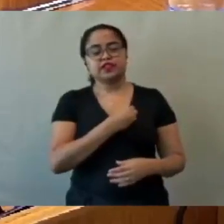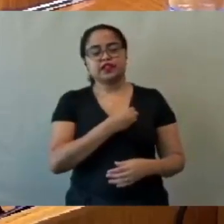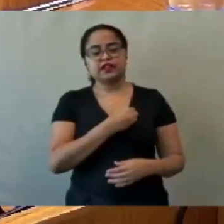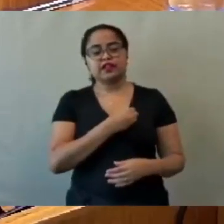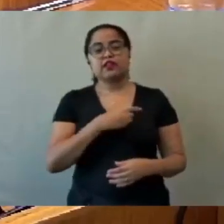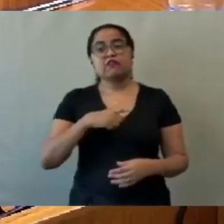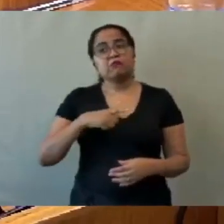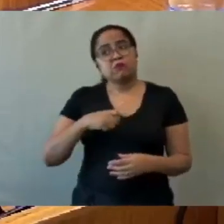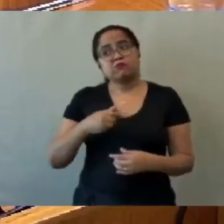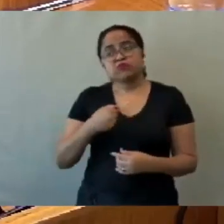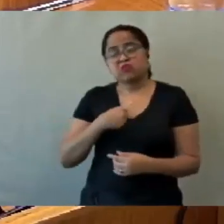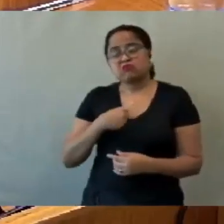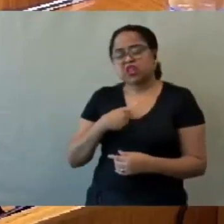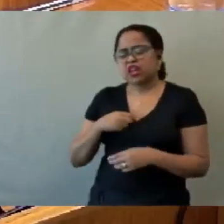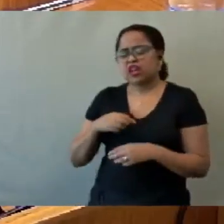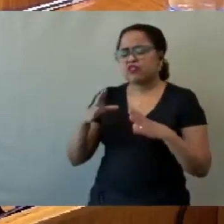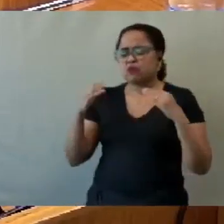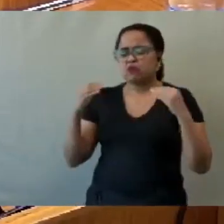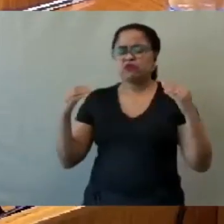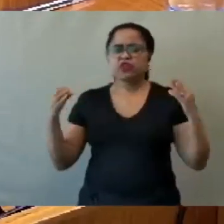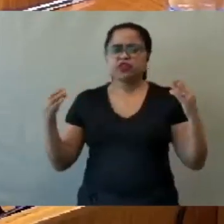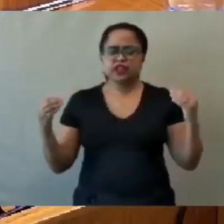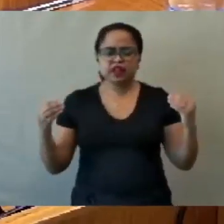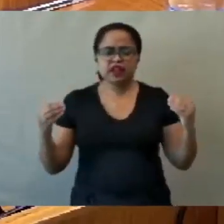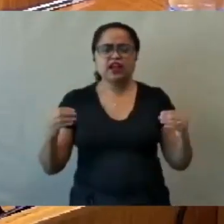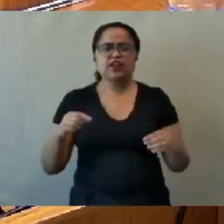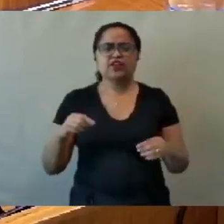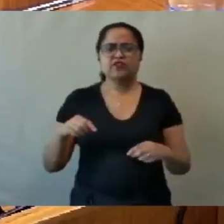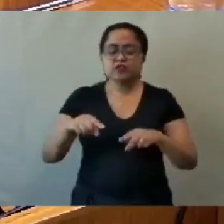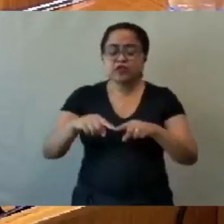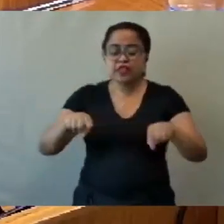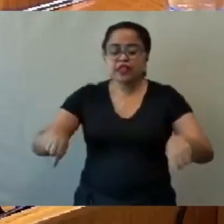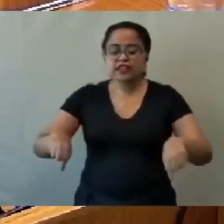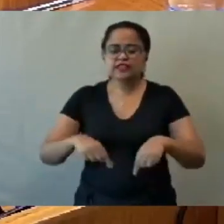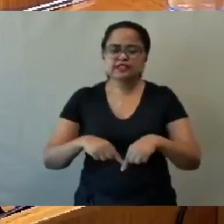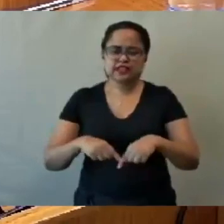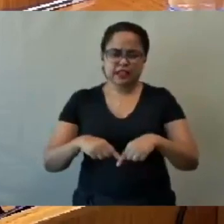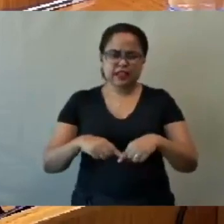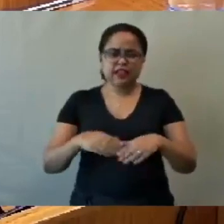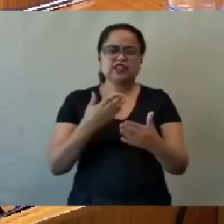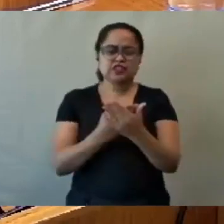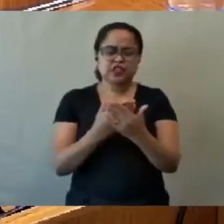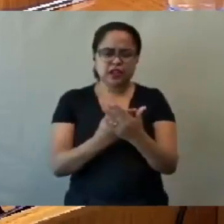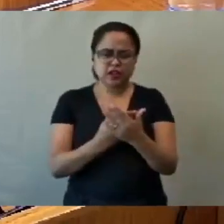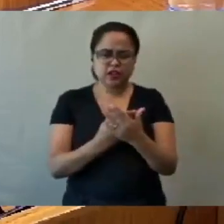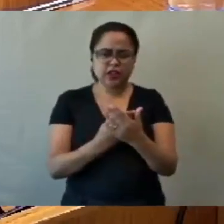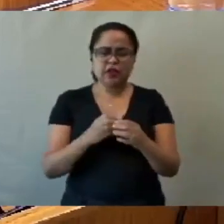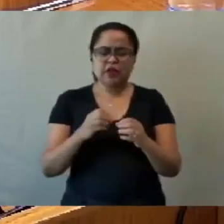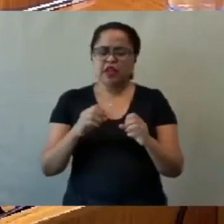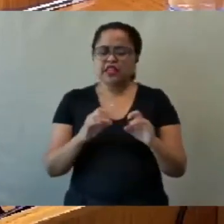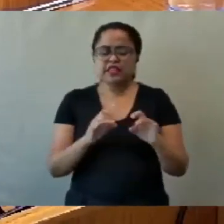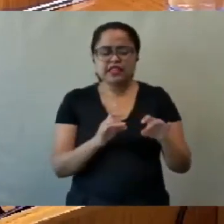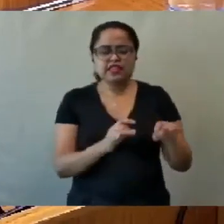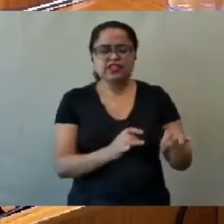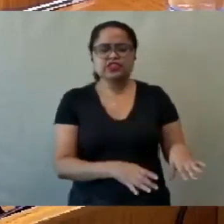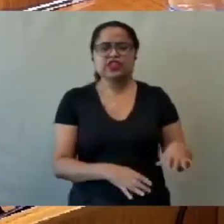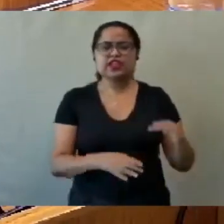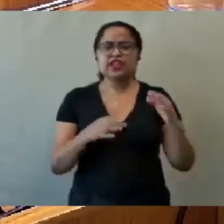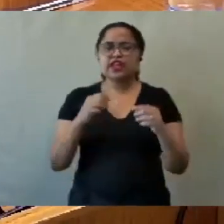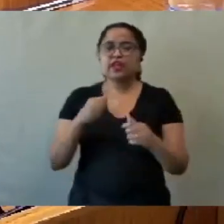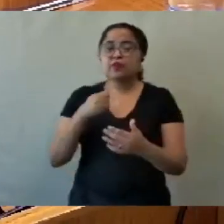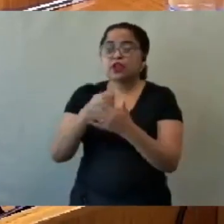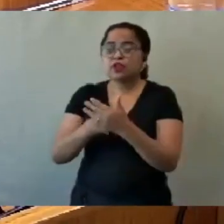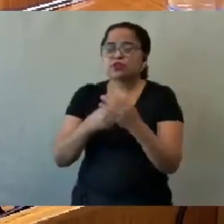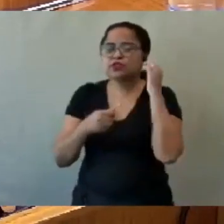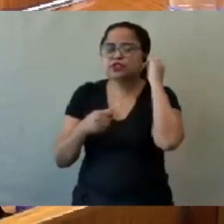aula, dois horários, e larguei tudo para estar aqui agora na Câmara para lutar por essas pessoas.